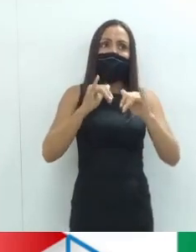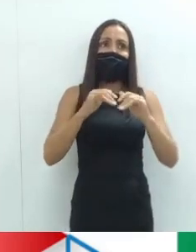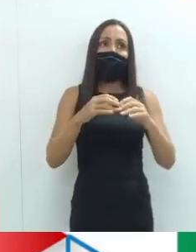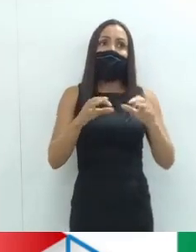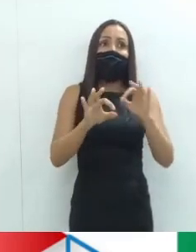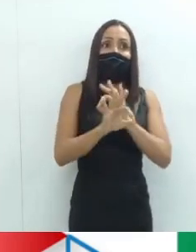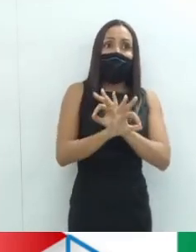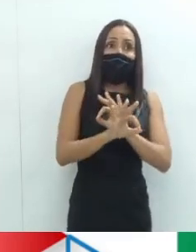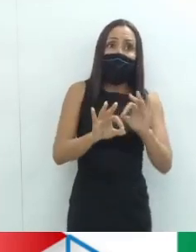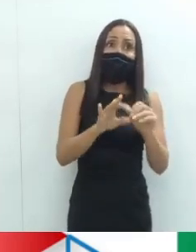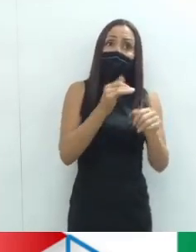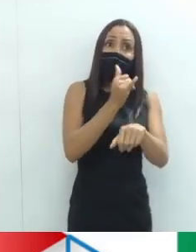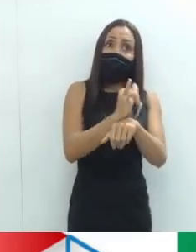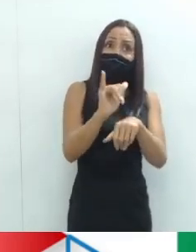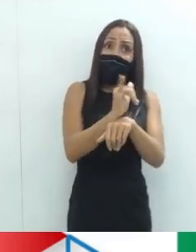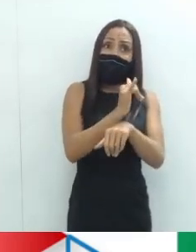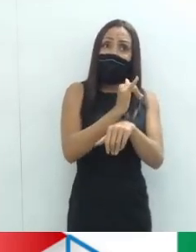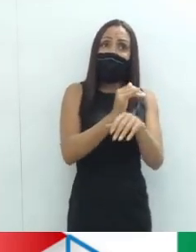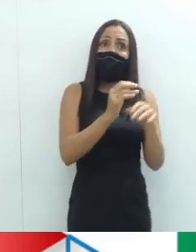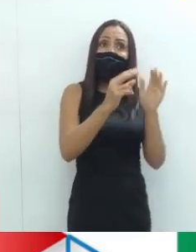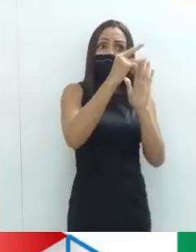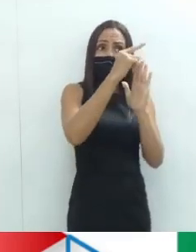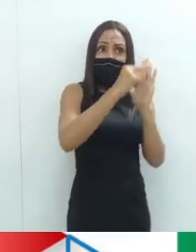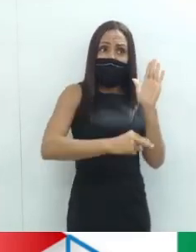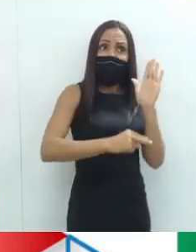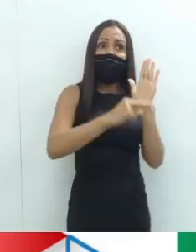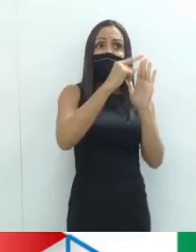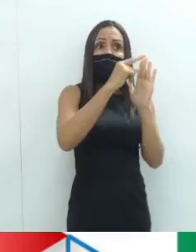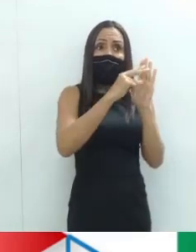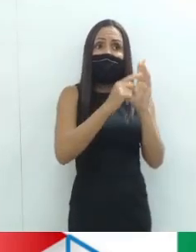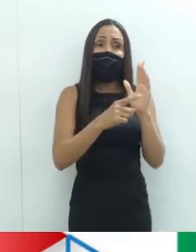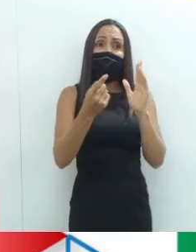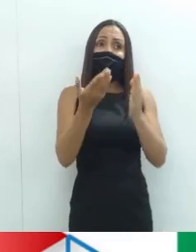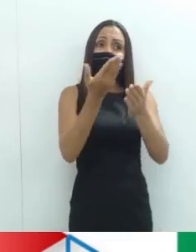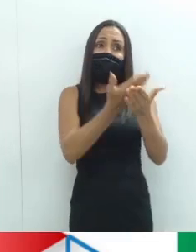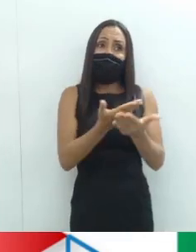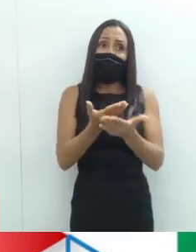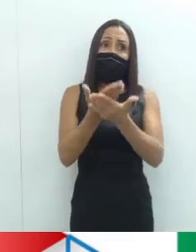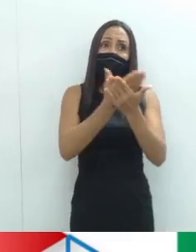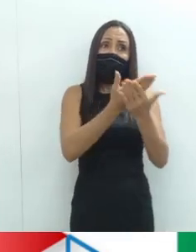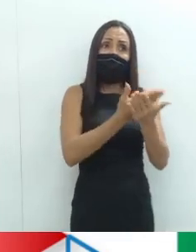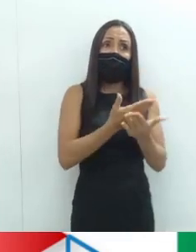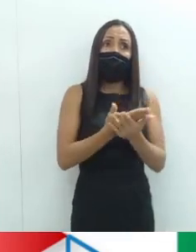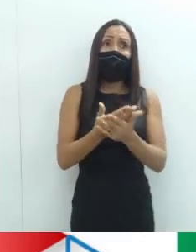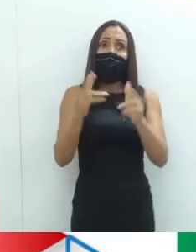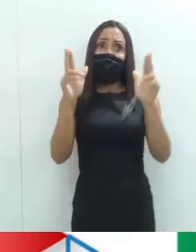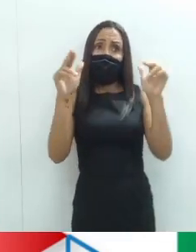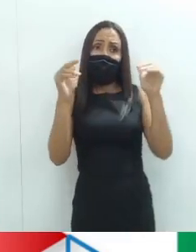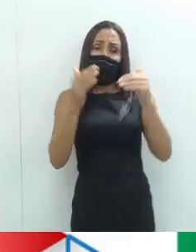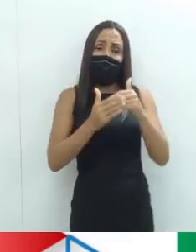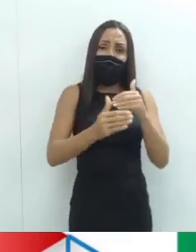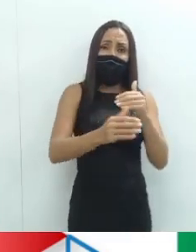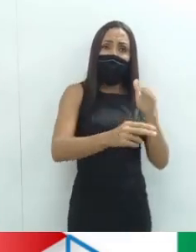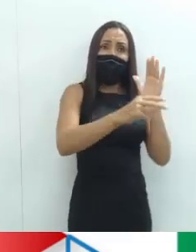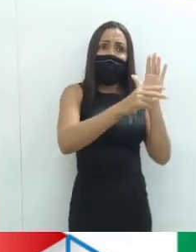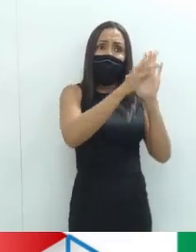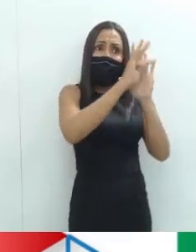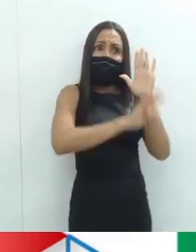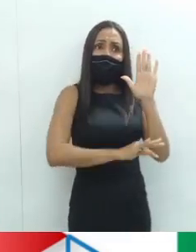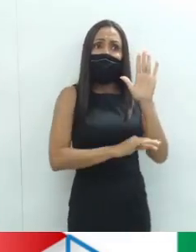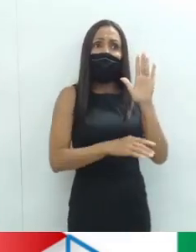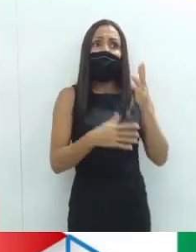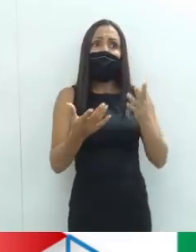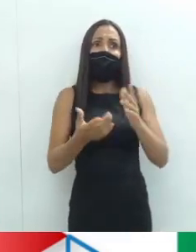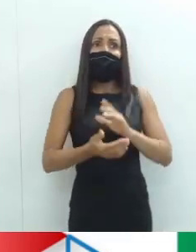e eficiente estratégia de leitura para que estudemos algum conteúdo a partir de um texto